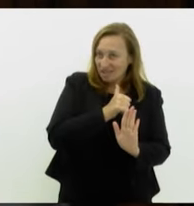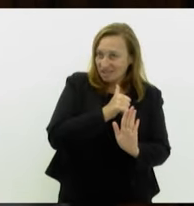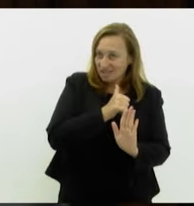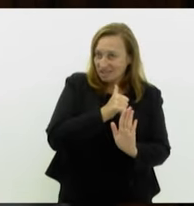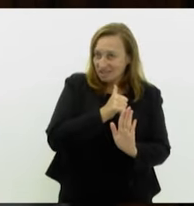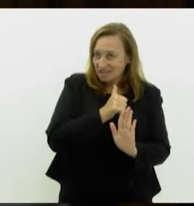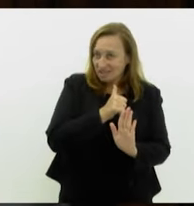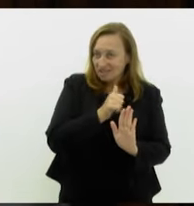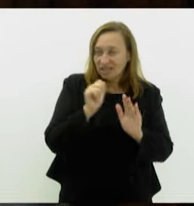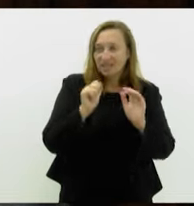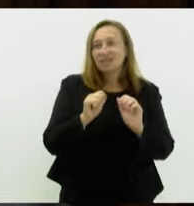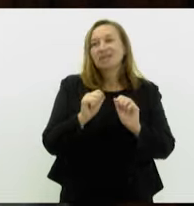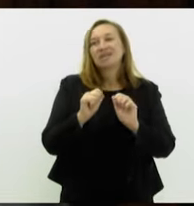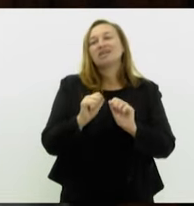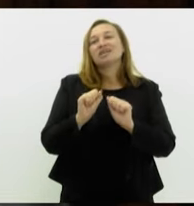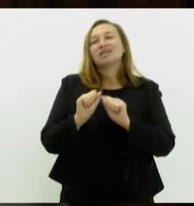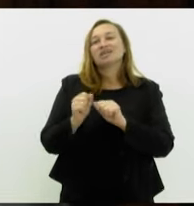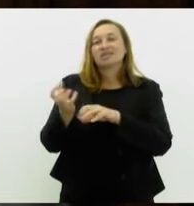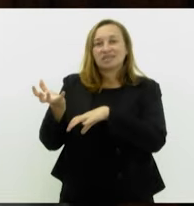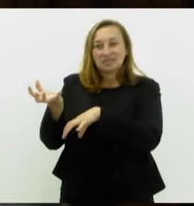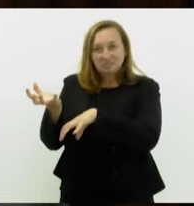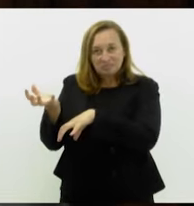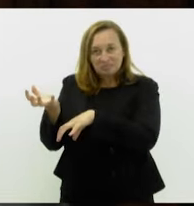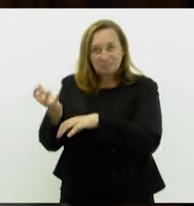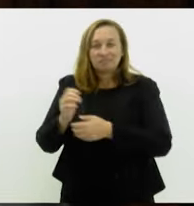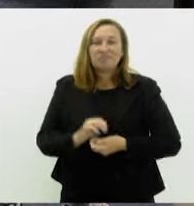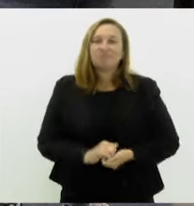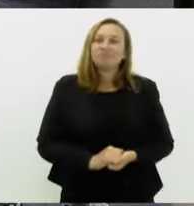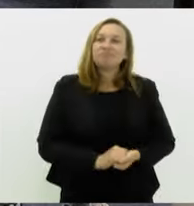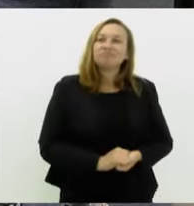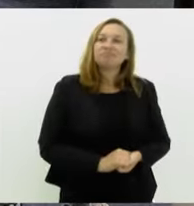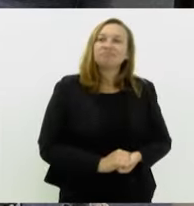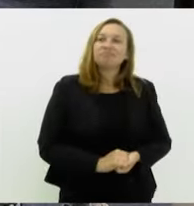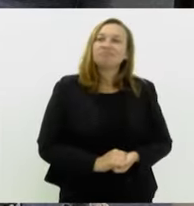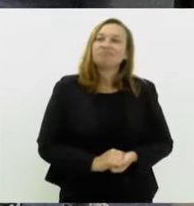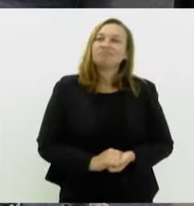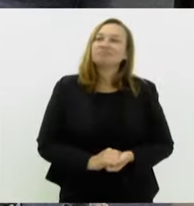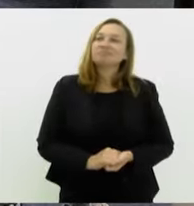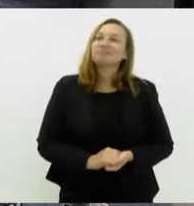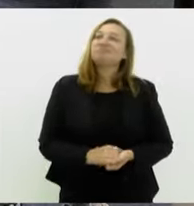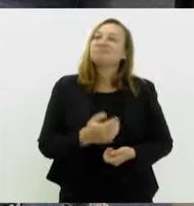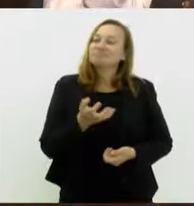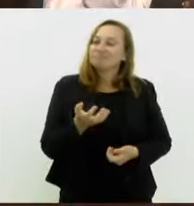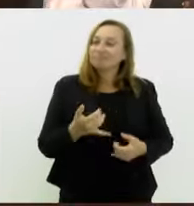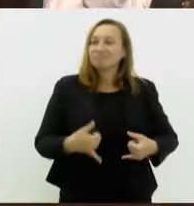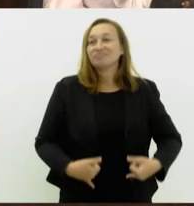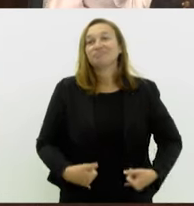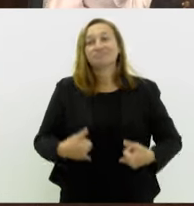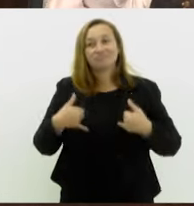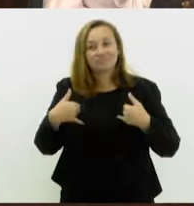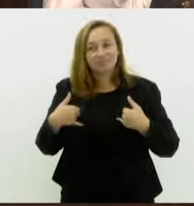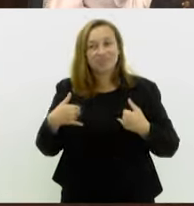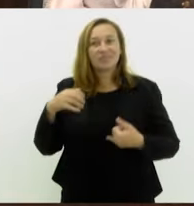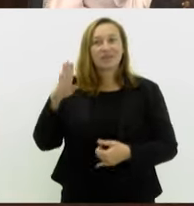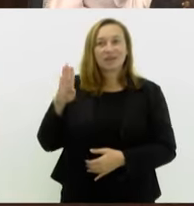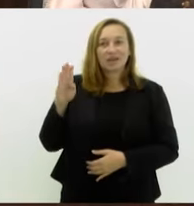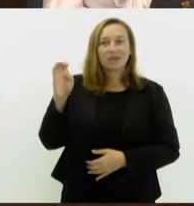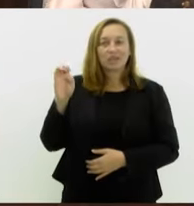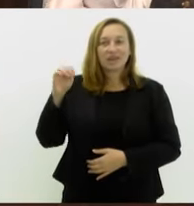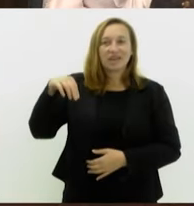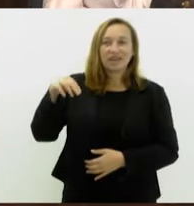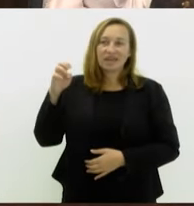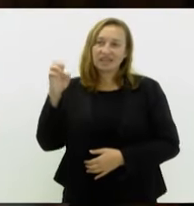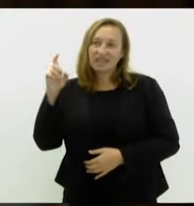na assembleia nacional constituinte e aí eu quero ter orgulho da Benedita e das minhas